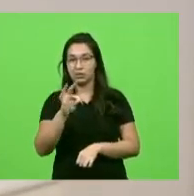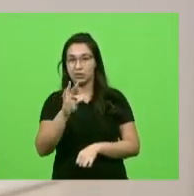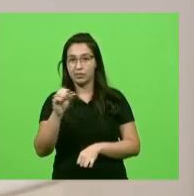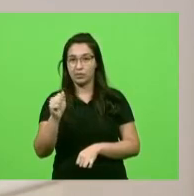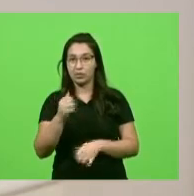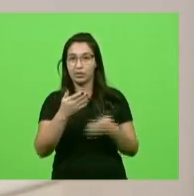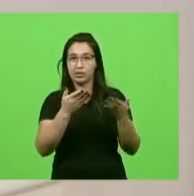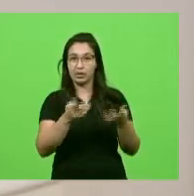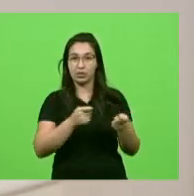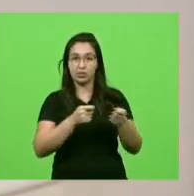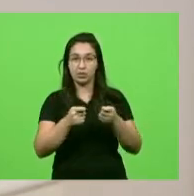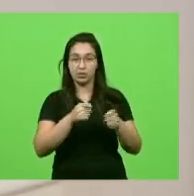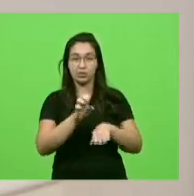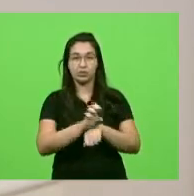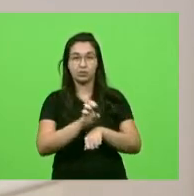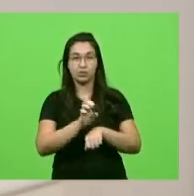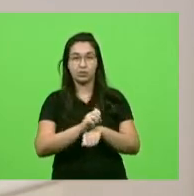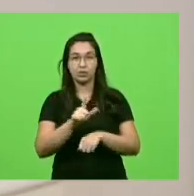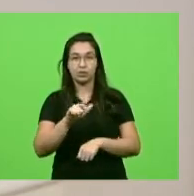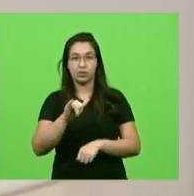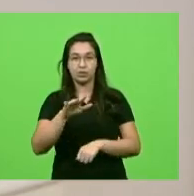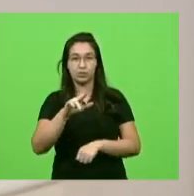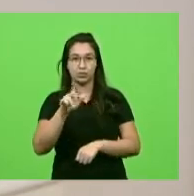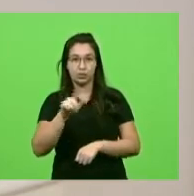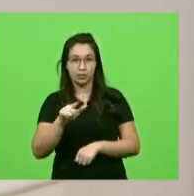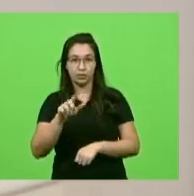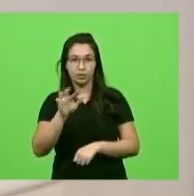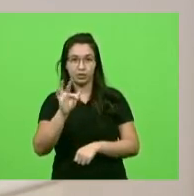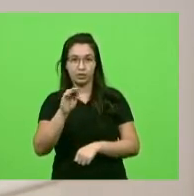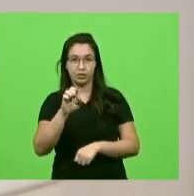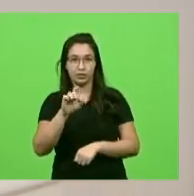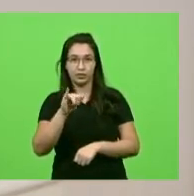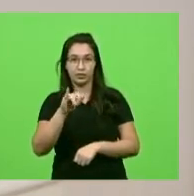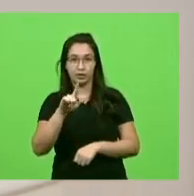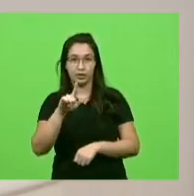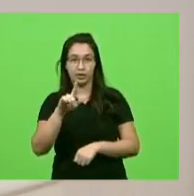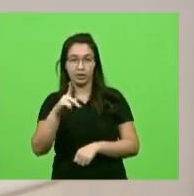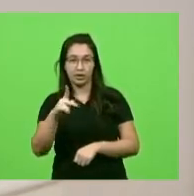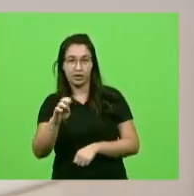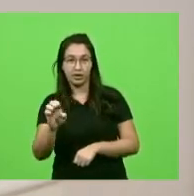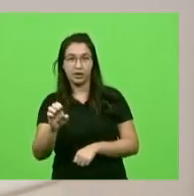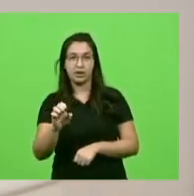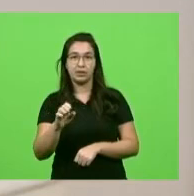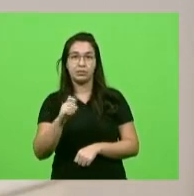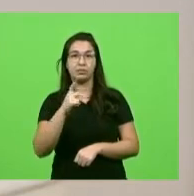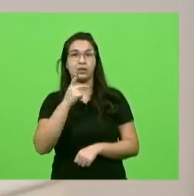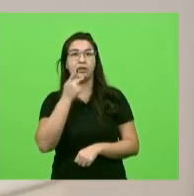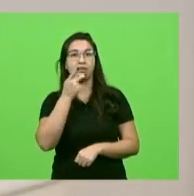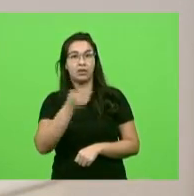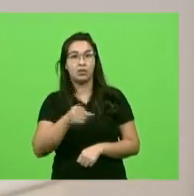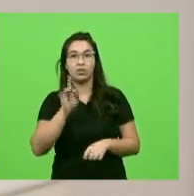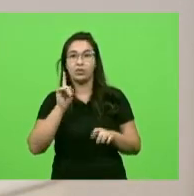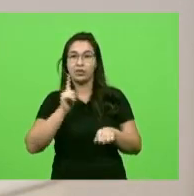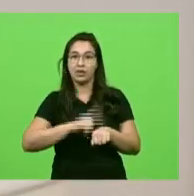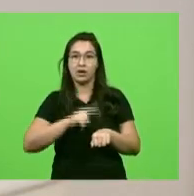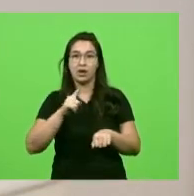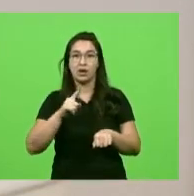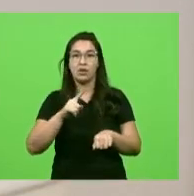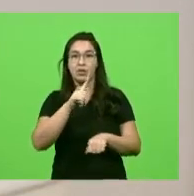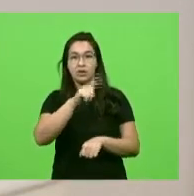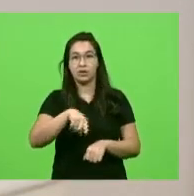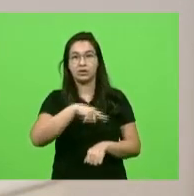do Estado, senhor Luiz Felipe Ferreira, que recomendou, abre aspas, a imediata rescisão contratual,